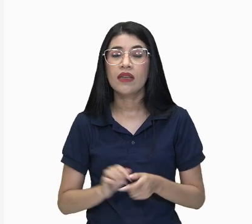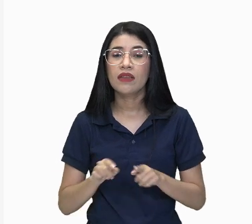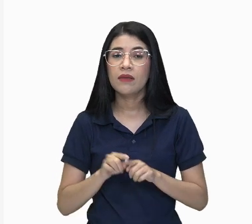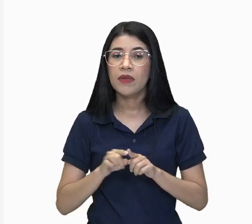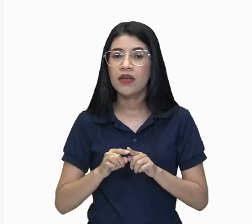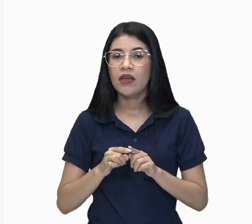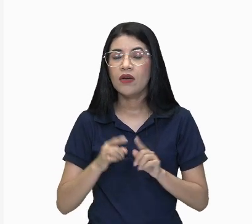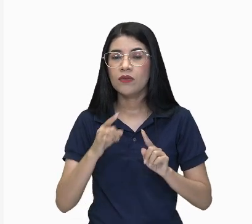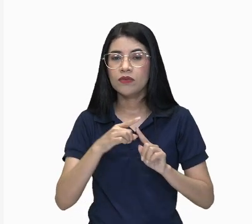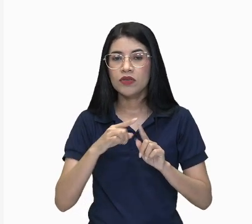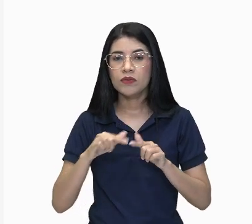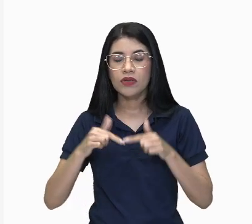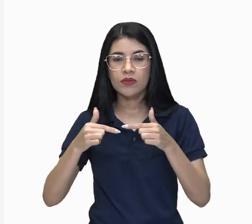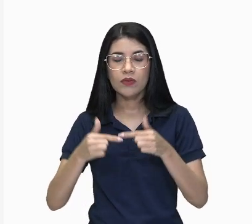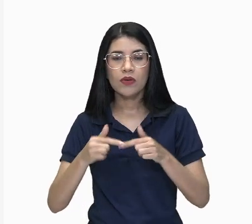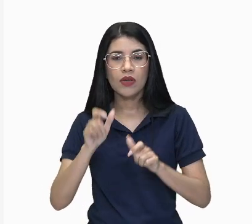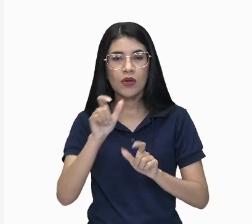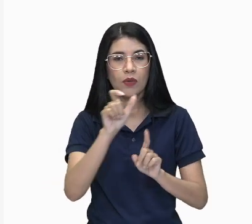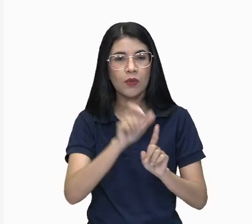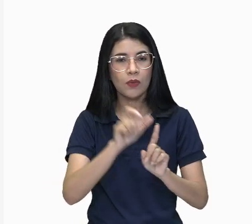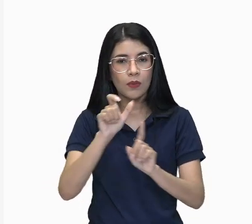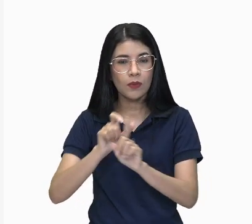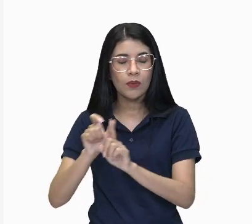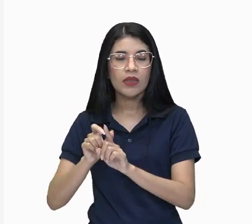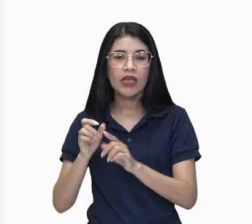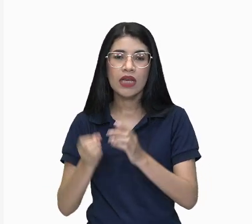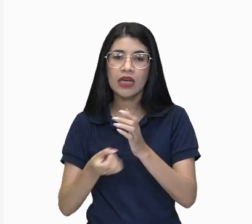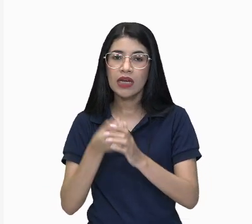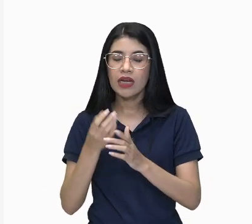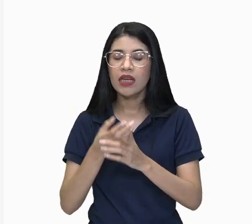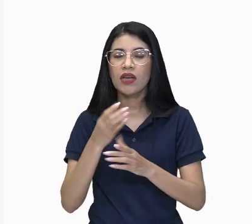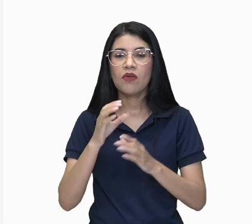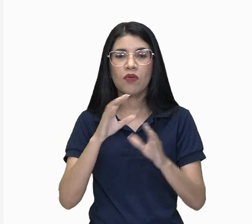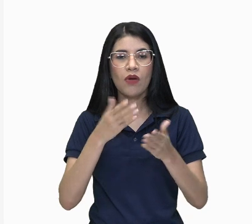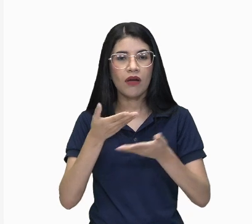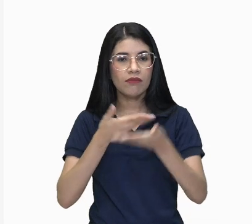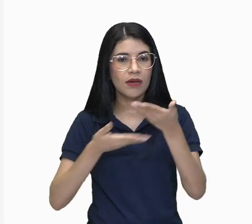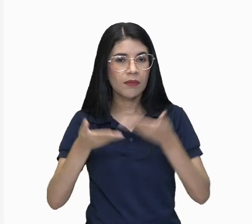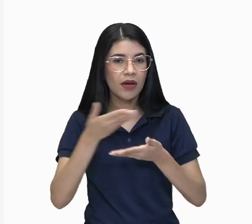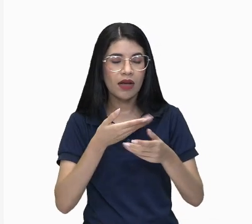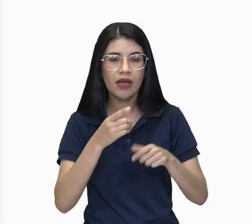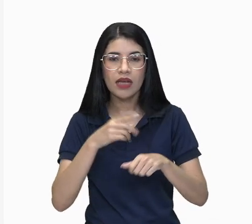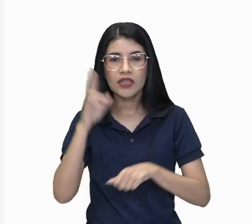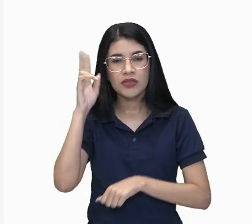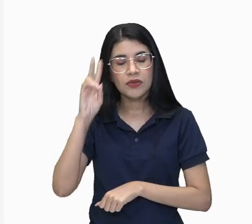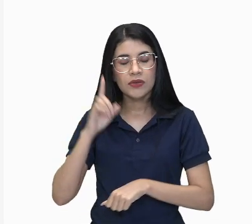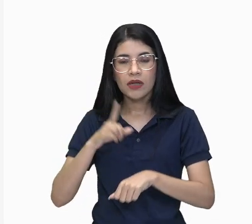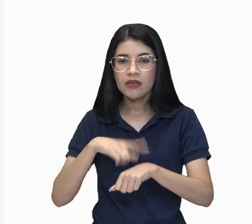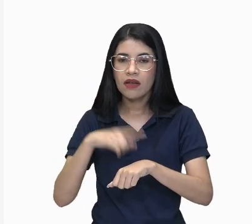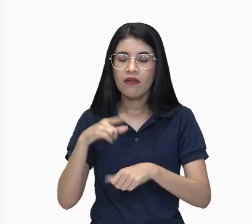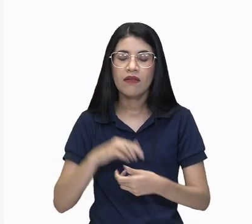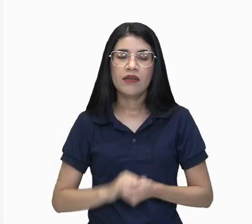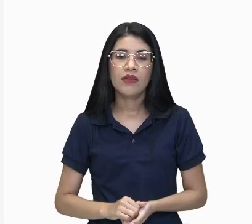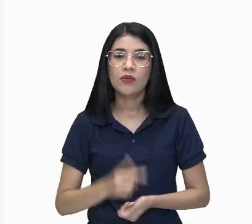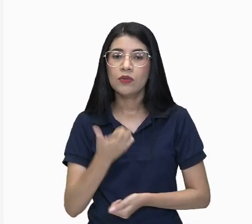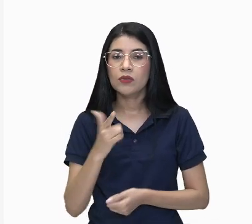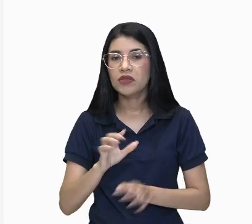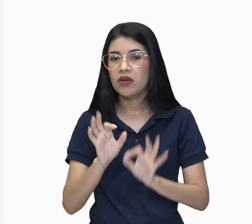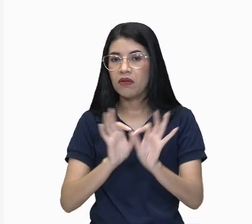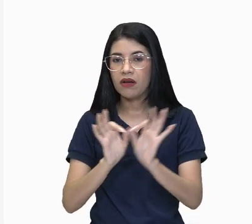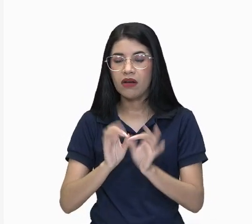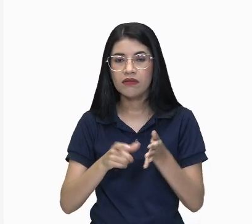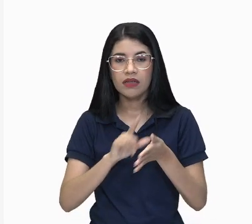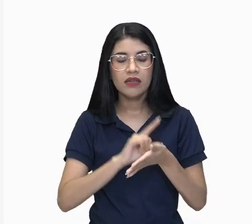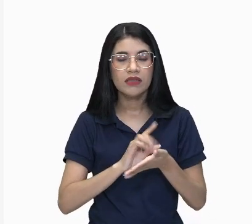na qual os atores criam diálogos, cenas, histórias no momento, né? Não estava ali previsto, mas